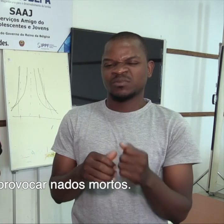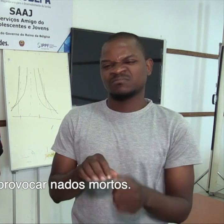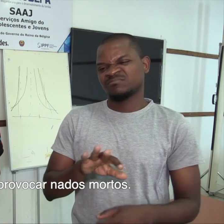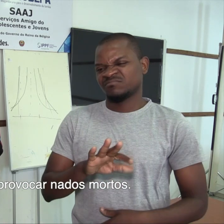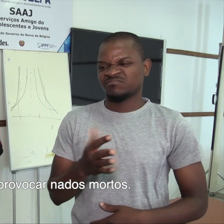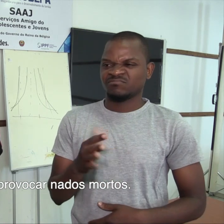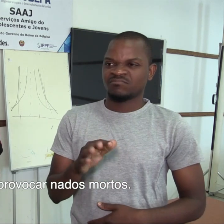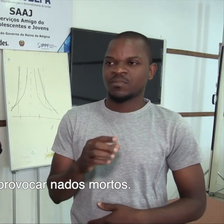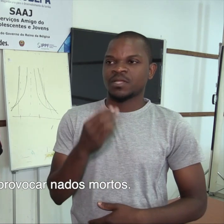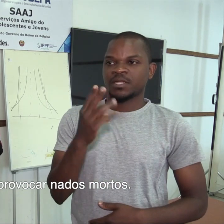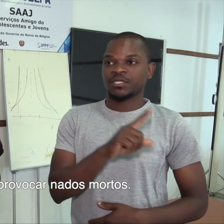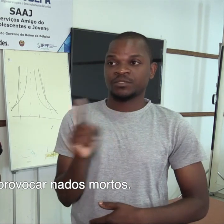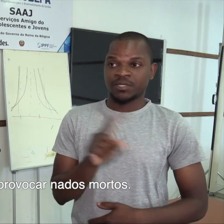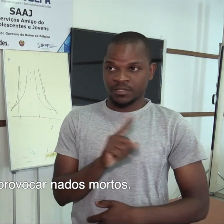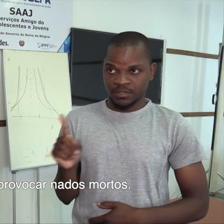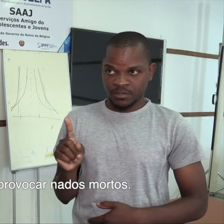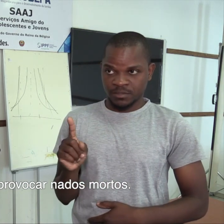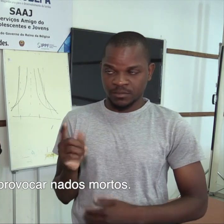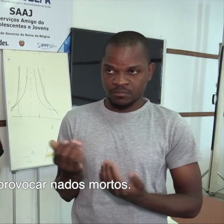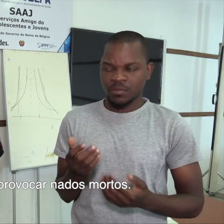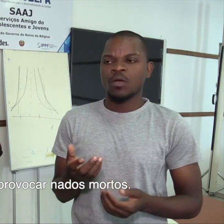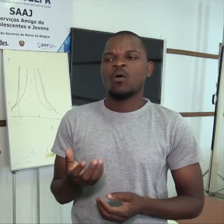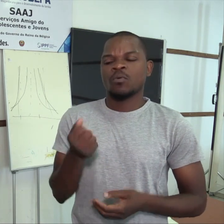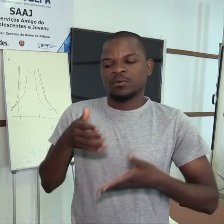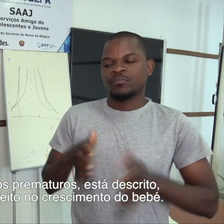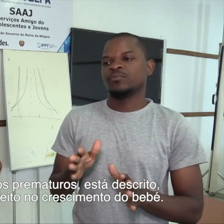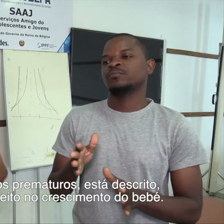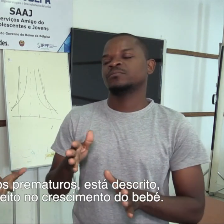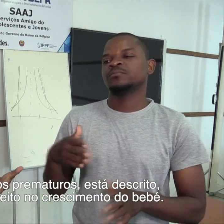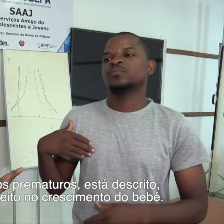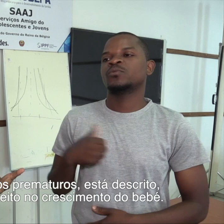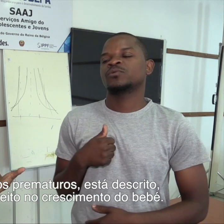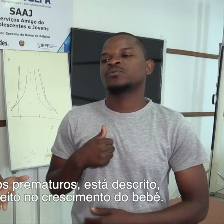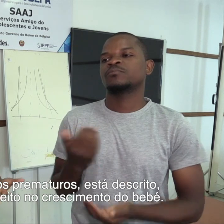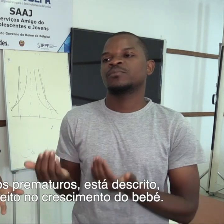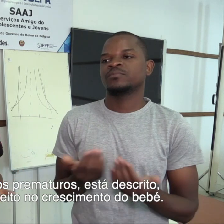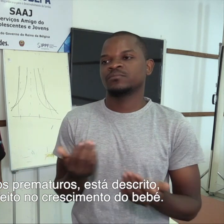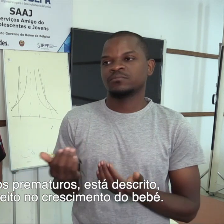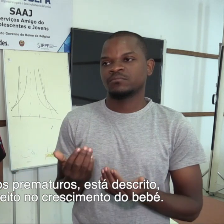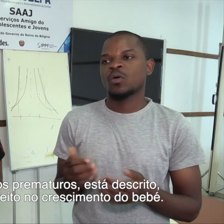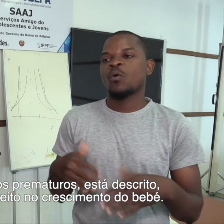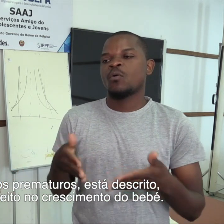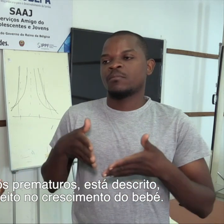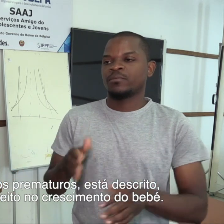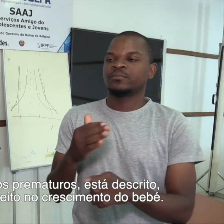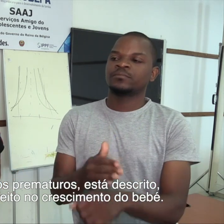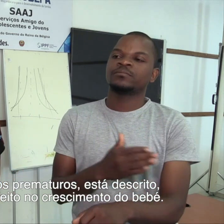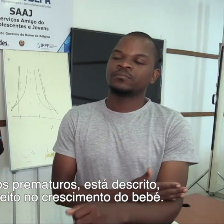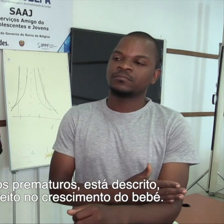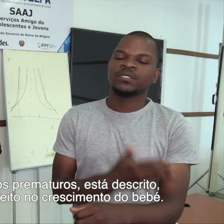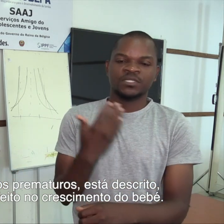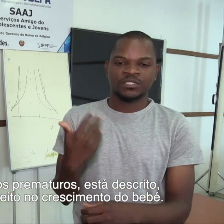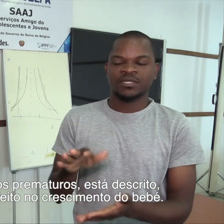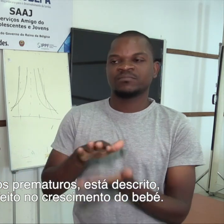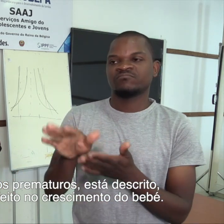também pode provocar nados mortos e também partes prematuras. Isso está descrito também,